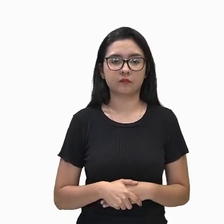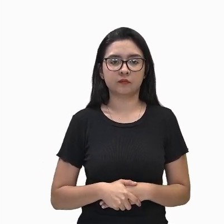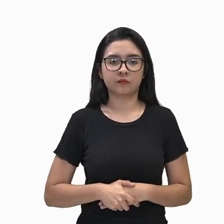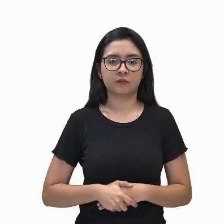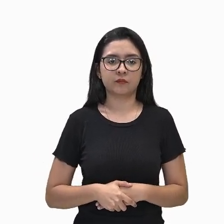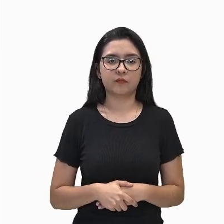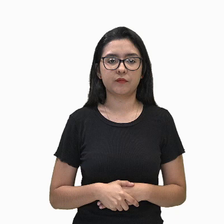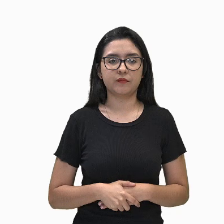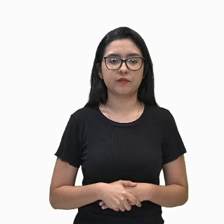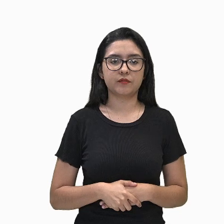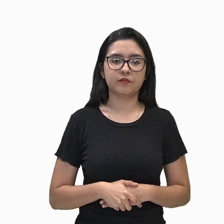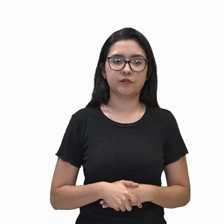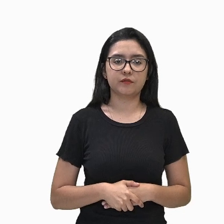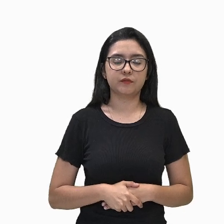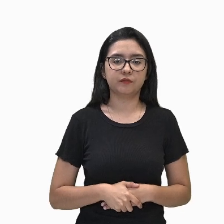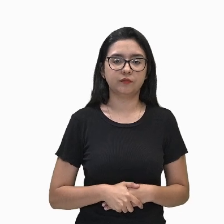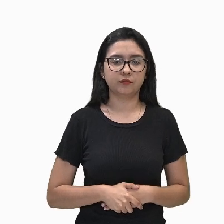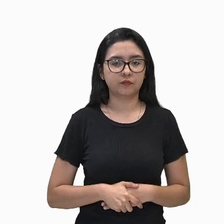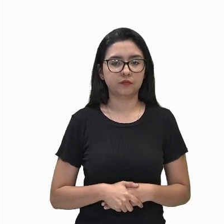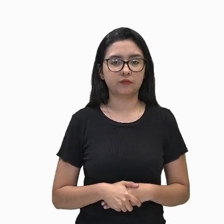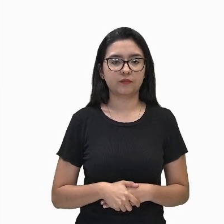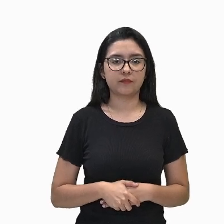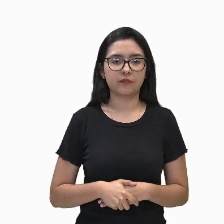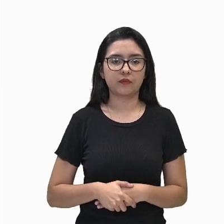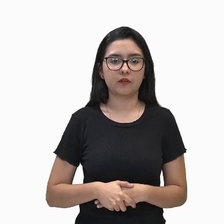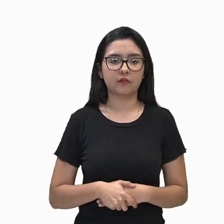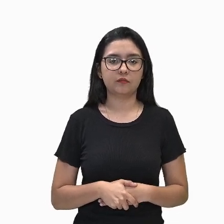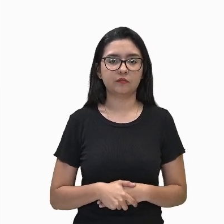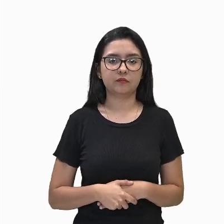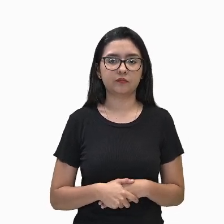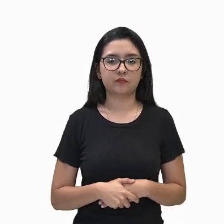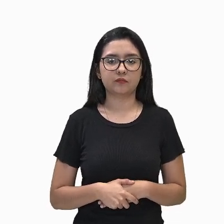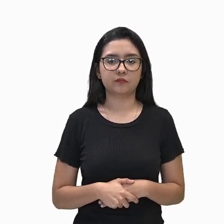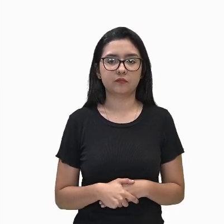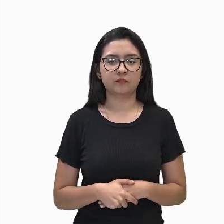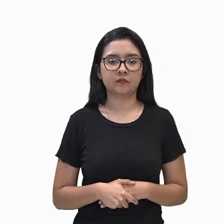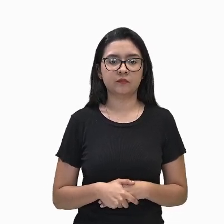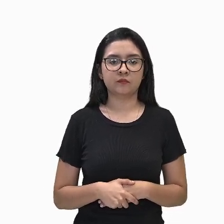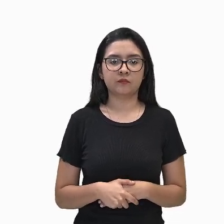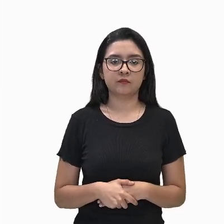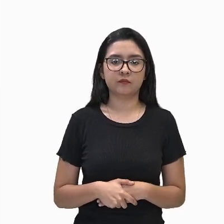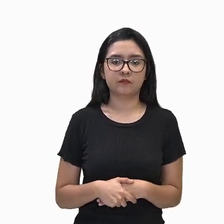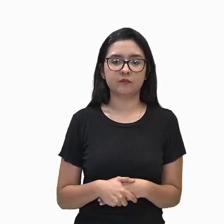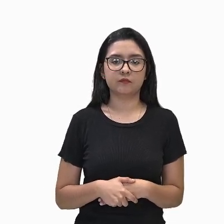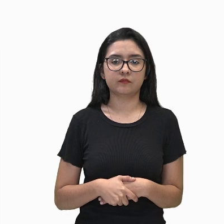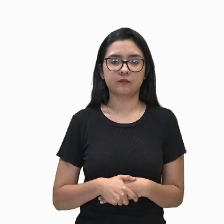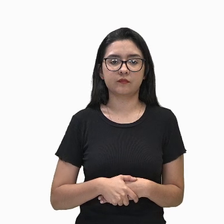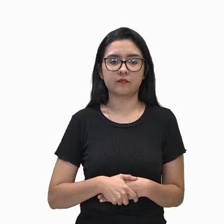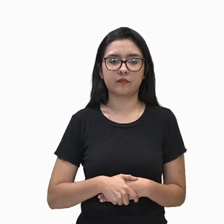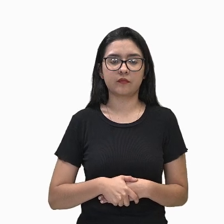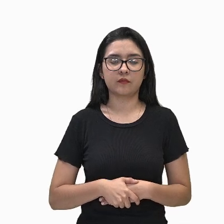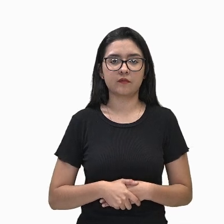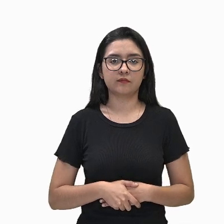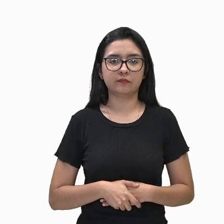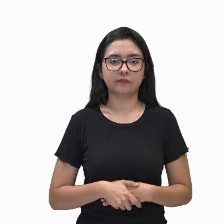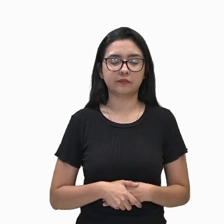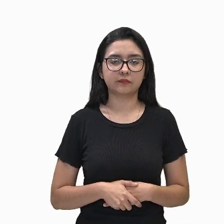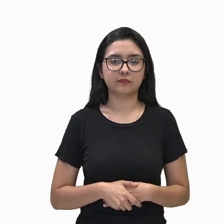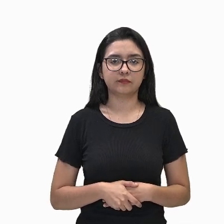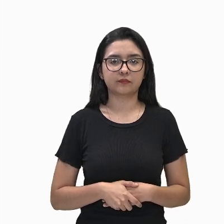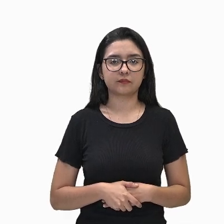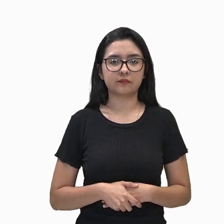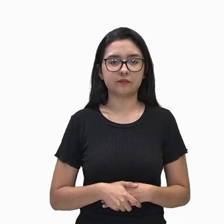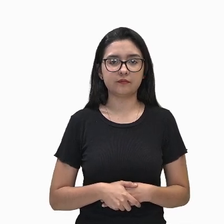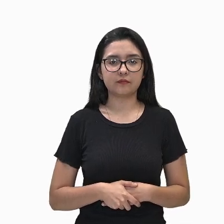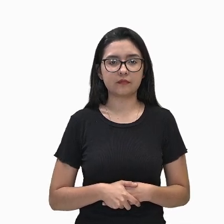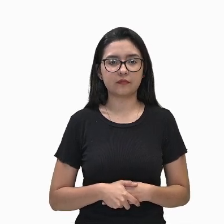qualquer persona que se tome el tiempo de aprender el método o la técnica necesaria para llevarlo